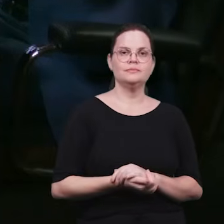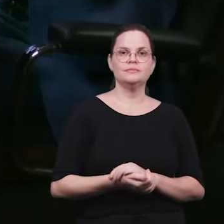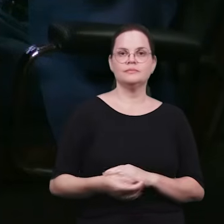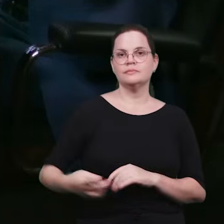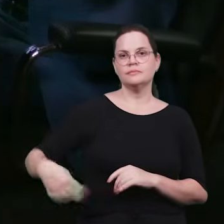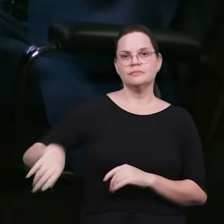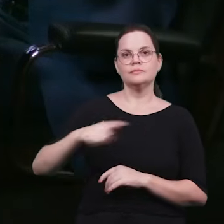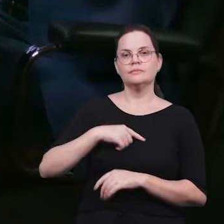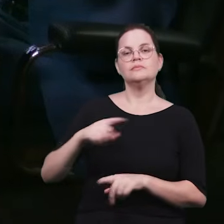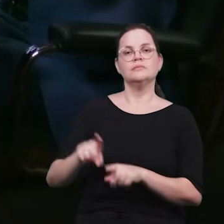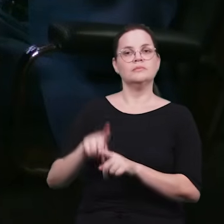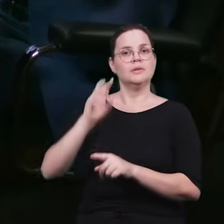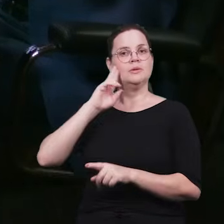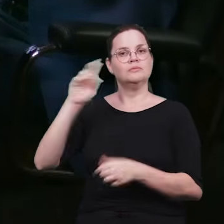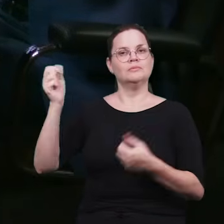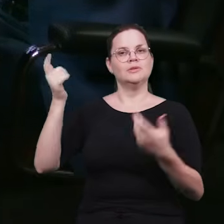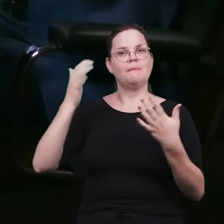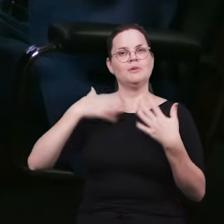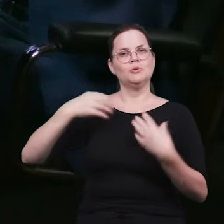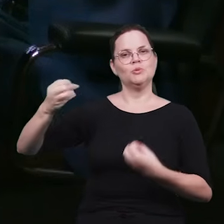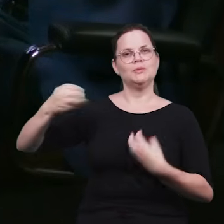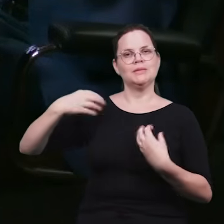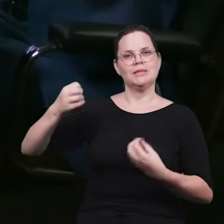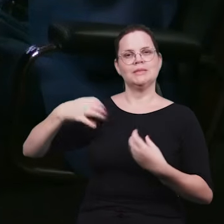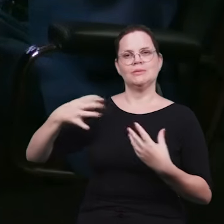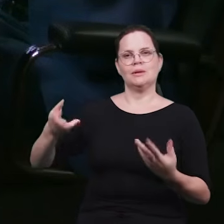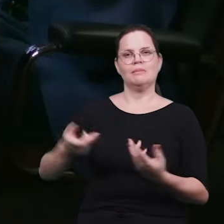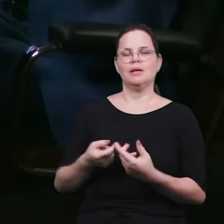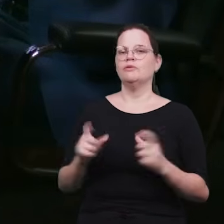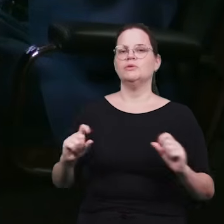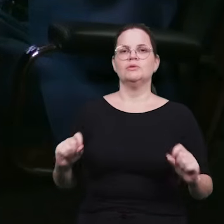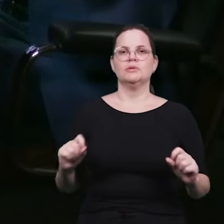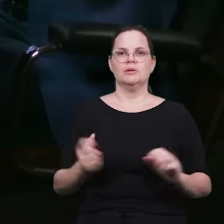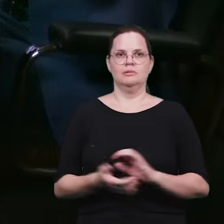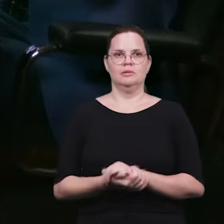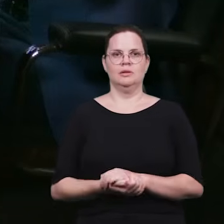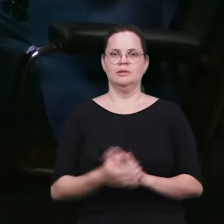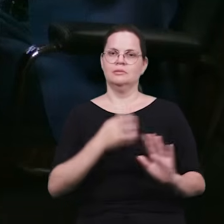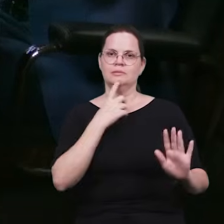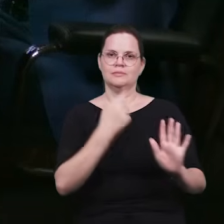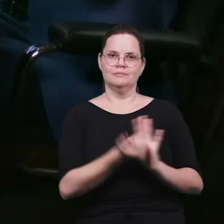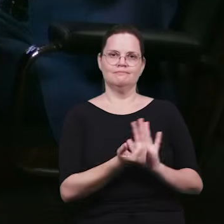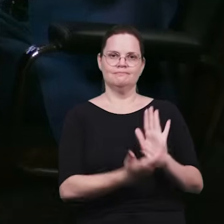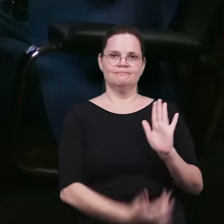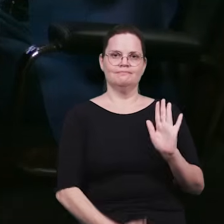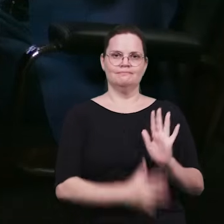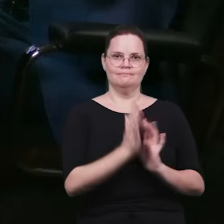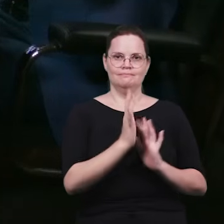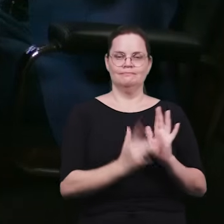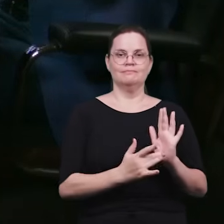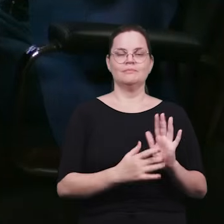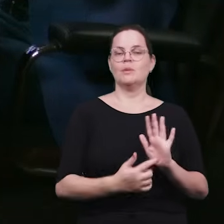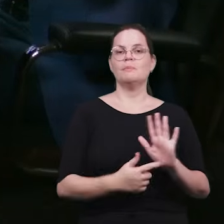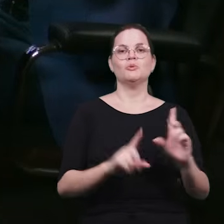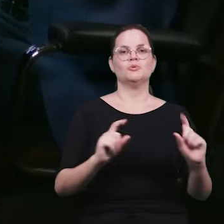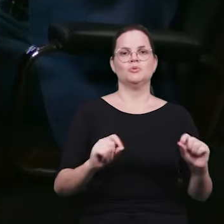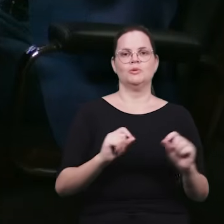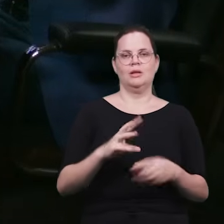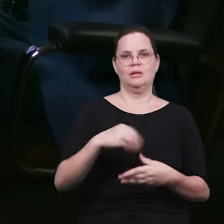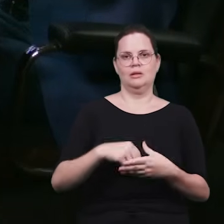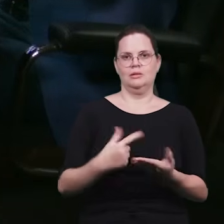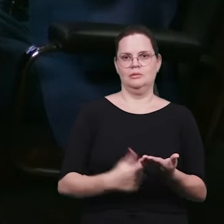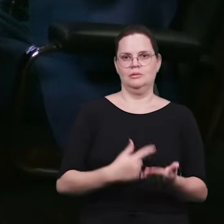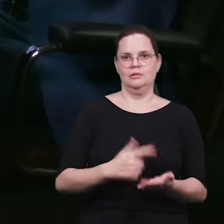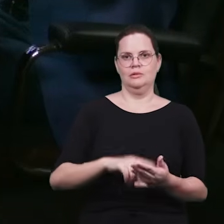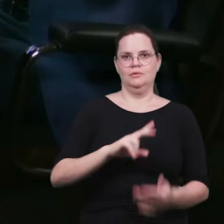nós o Senhor deu um recurso maravilhoso que veio do Senhor Jesus, que foi o seu sangue. O que diz lá em Hebreus,